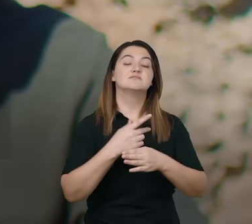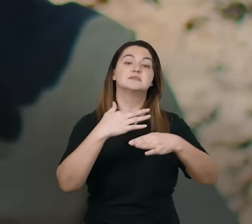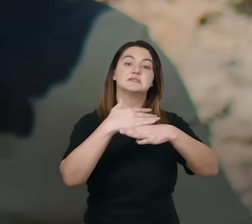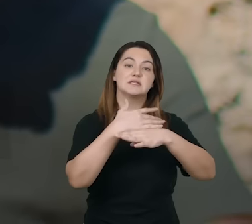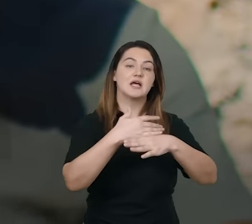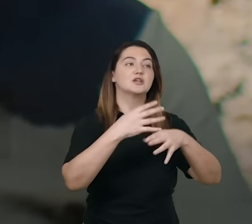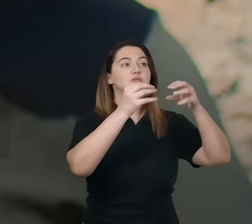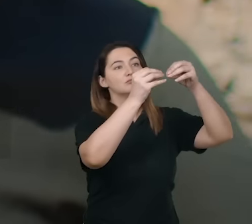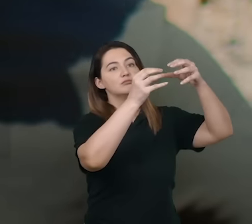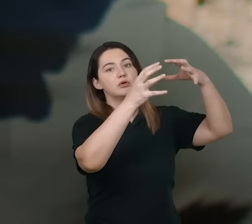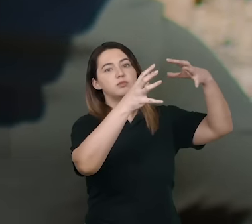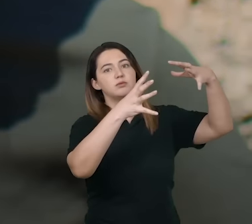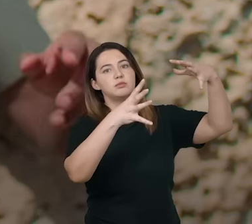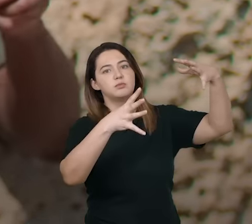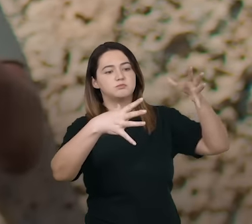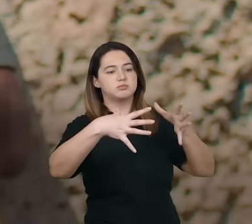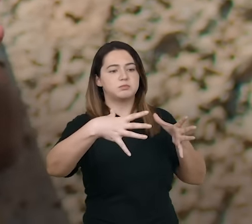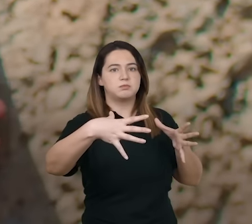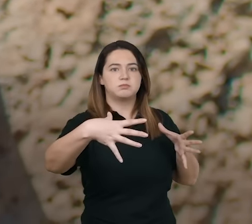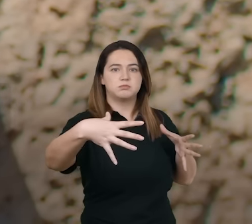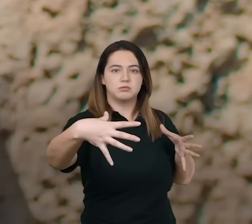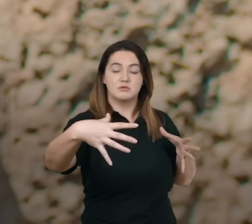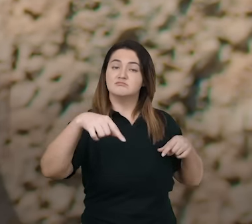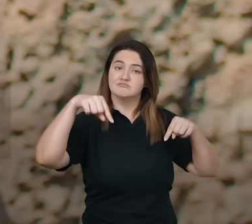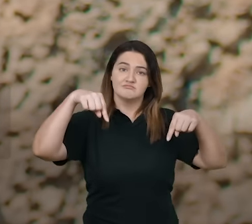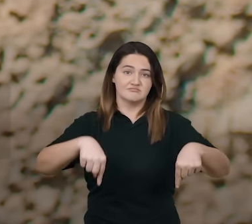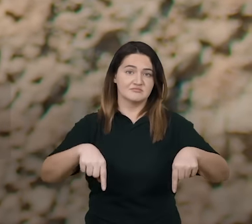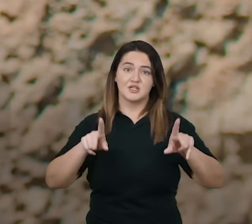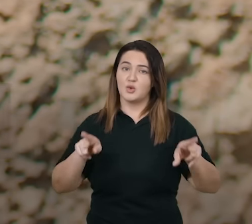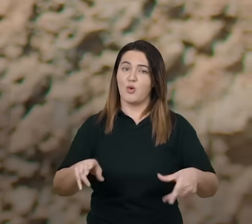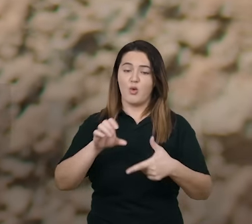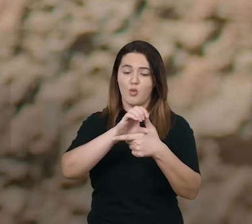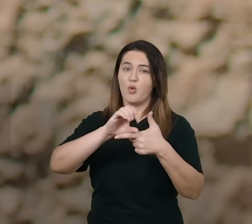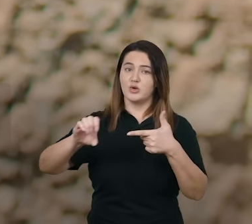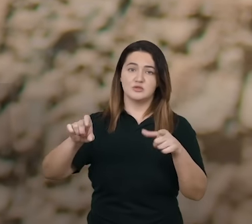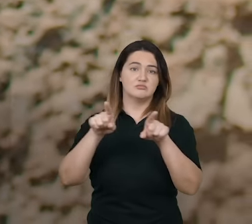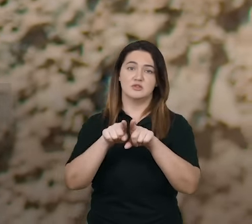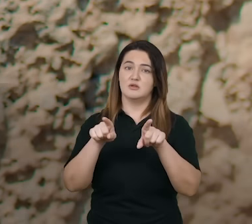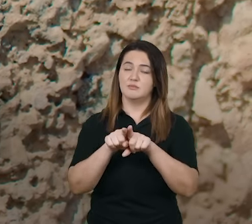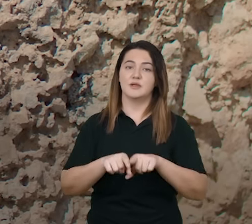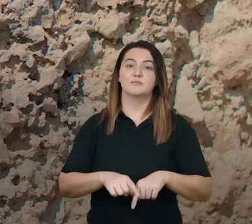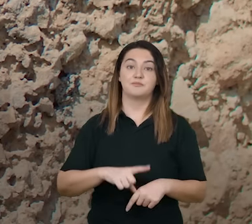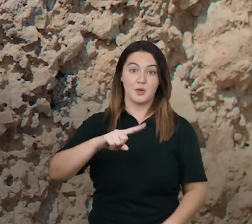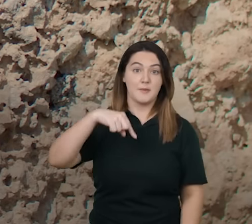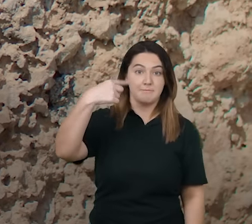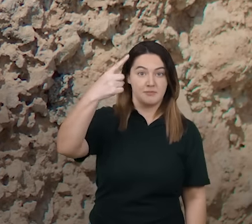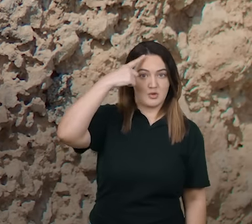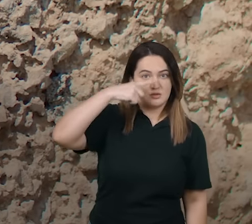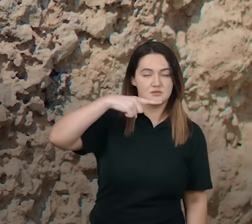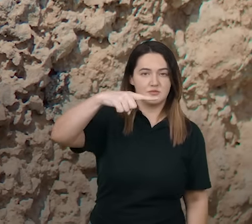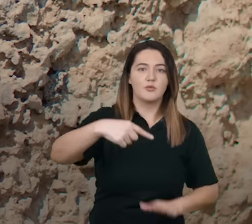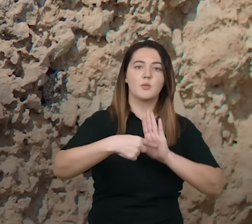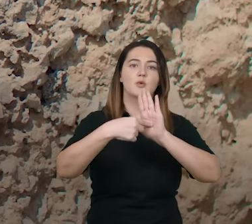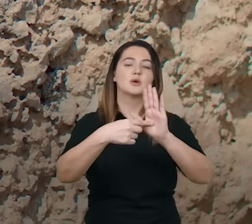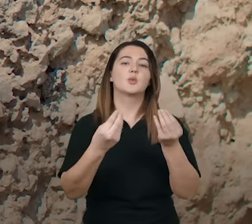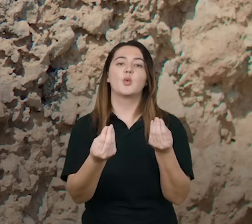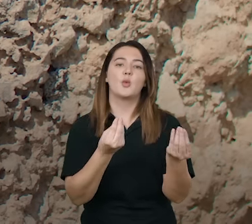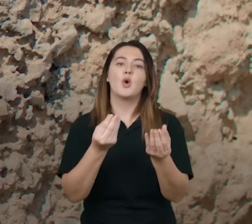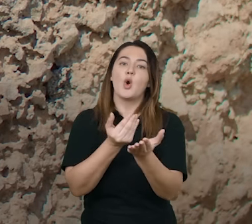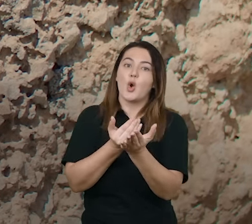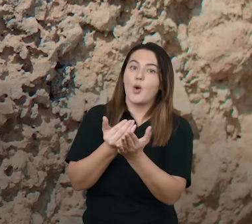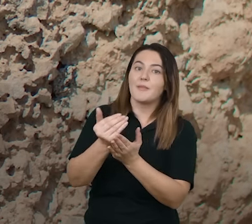do topo da colina para baixo. Assim também foi com a cidade de Corinto. Nós vamos ver na semana que vem que ela começa com